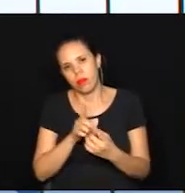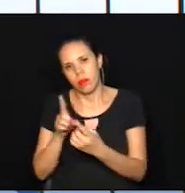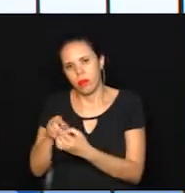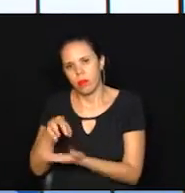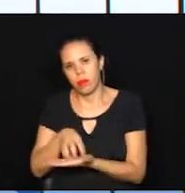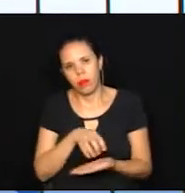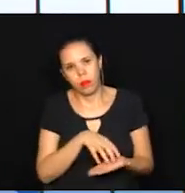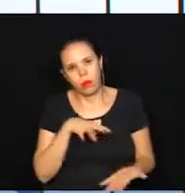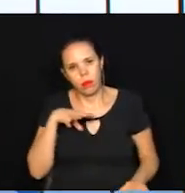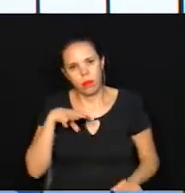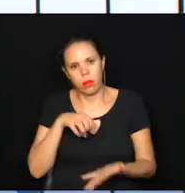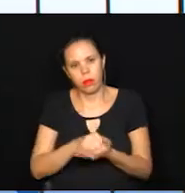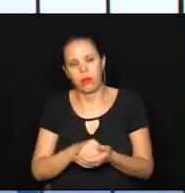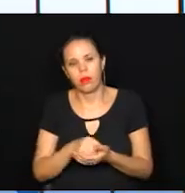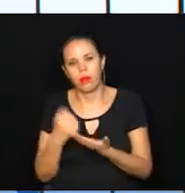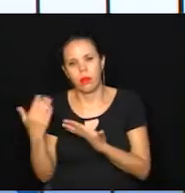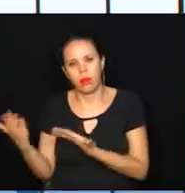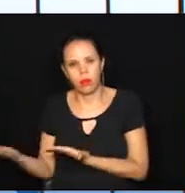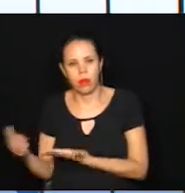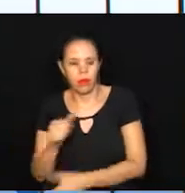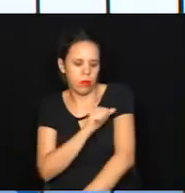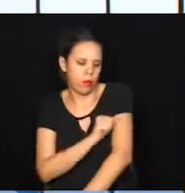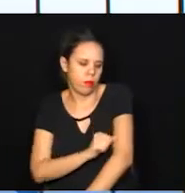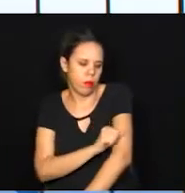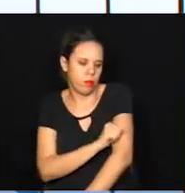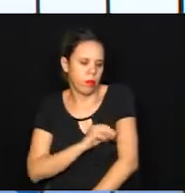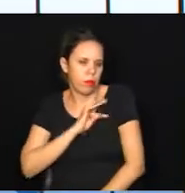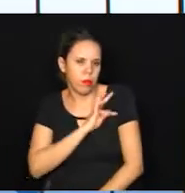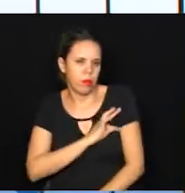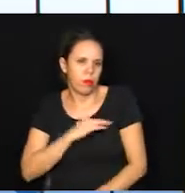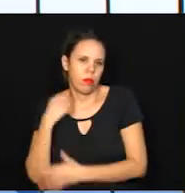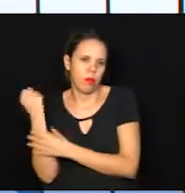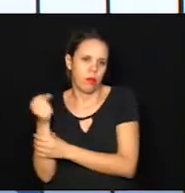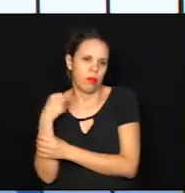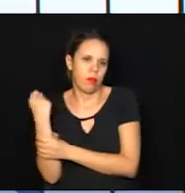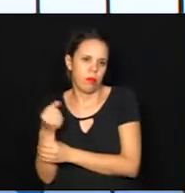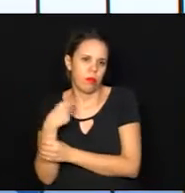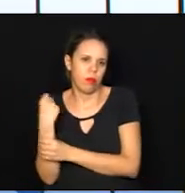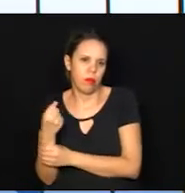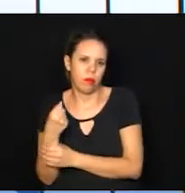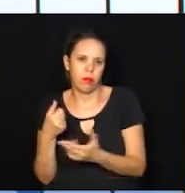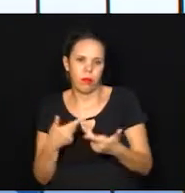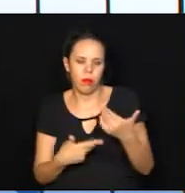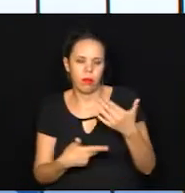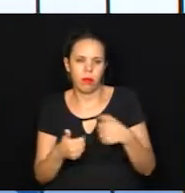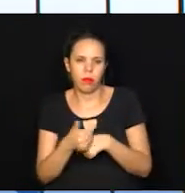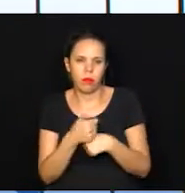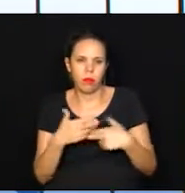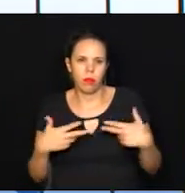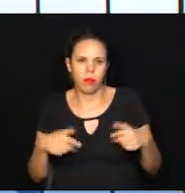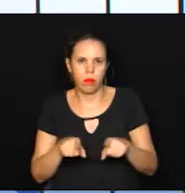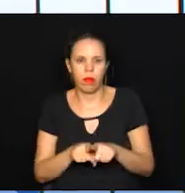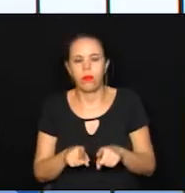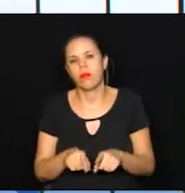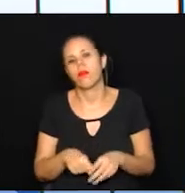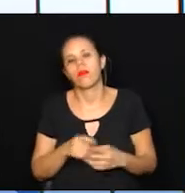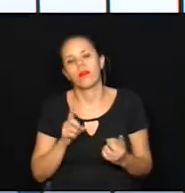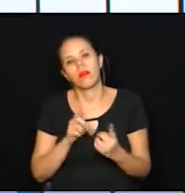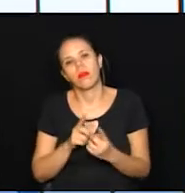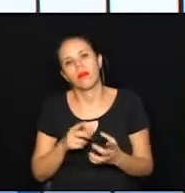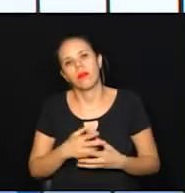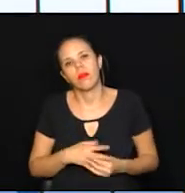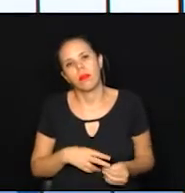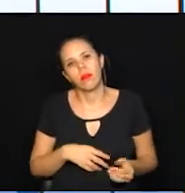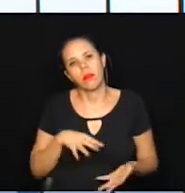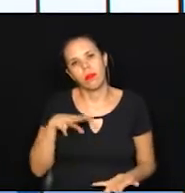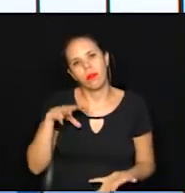preencher o cadastro enfermeiros, técnicos, fisioterapeutas, entre outros profissionais envolvidos no atendimento.